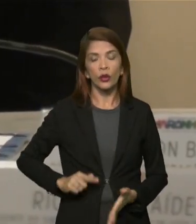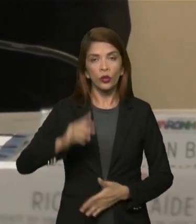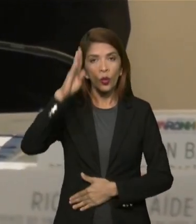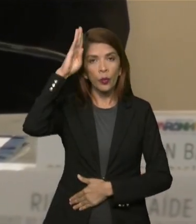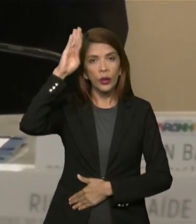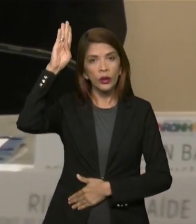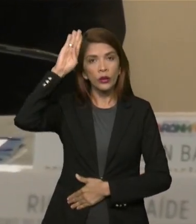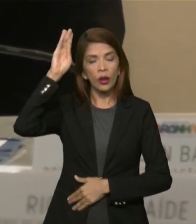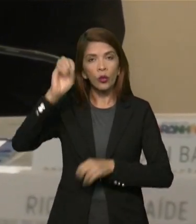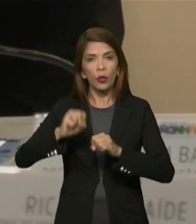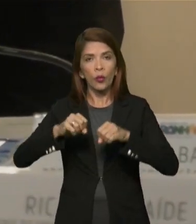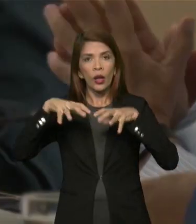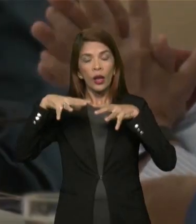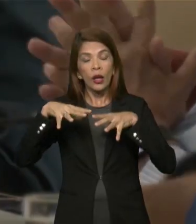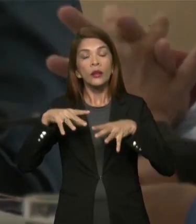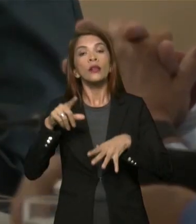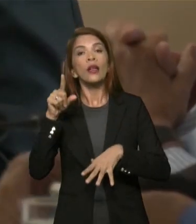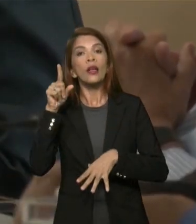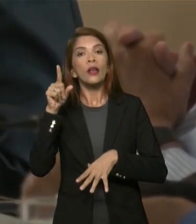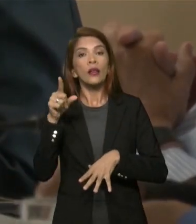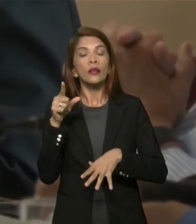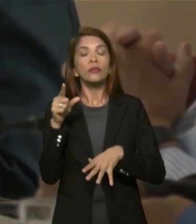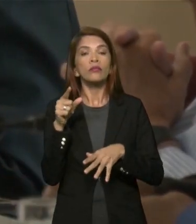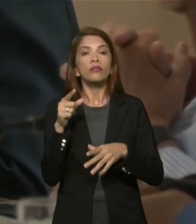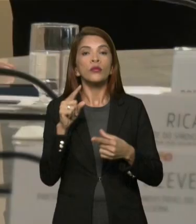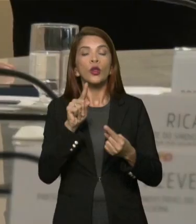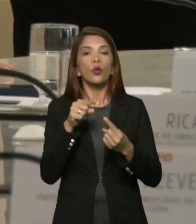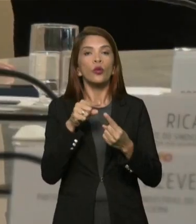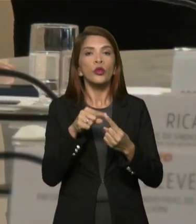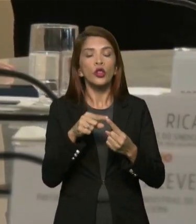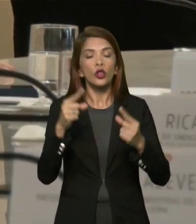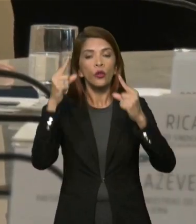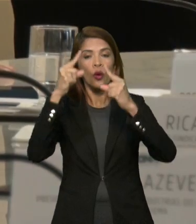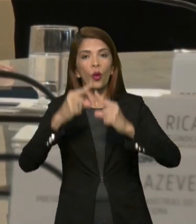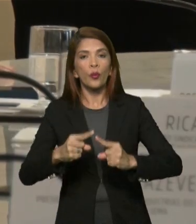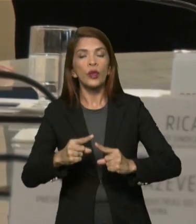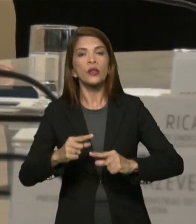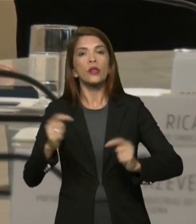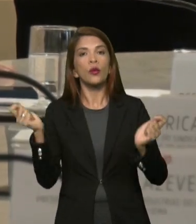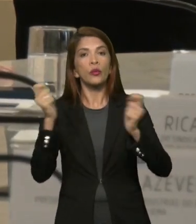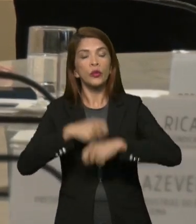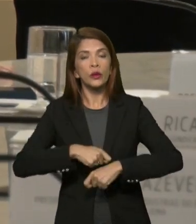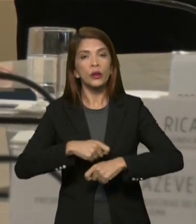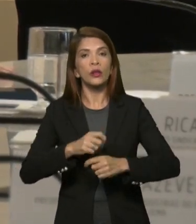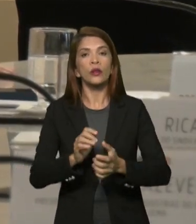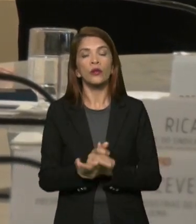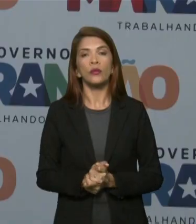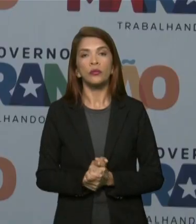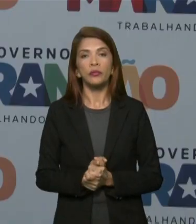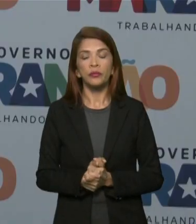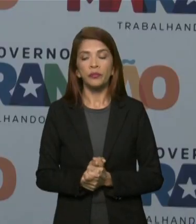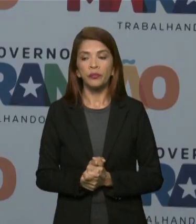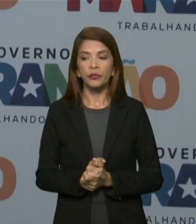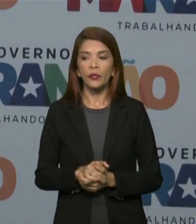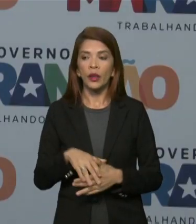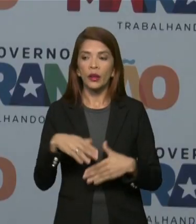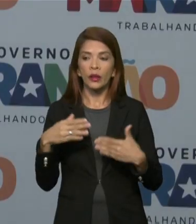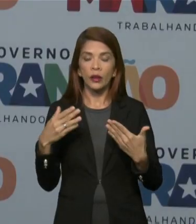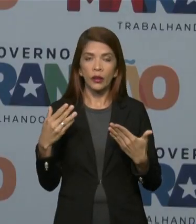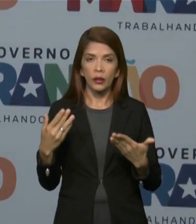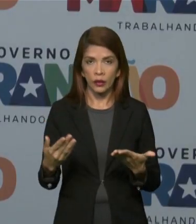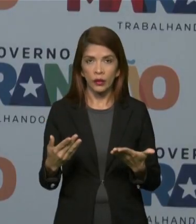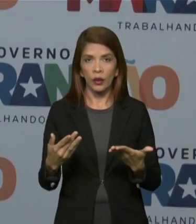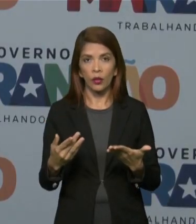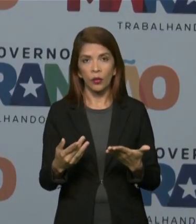Palácio dos Leões, busca tornar o segmento mais competitivo, especialmente nas operações interestaduais. É uma medida que